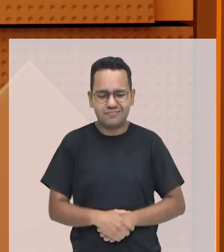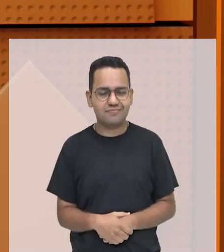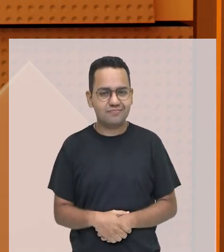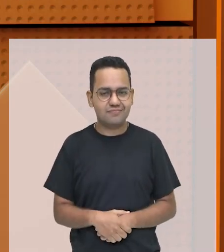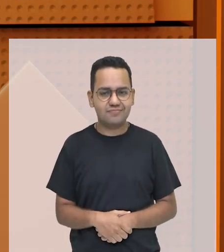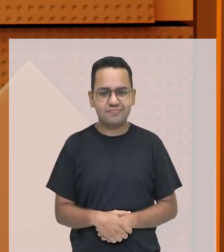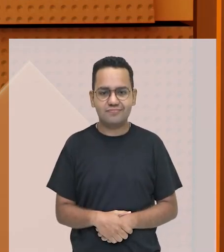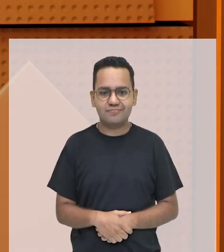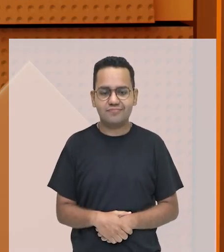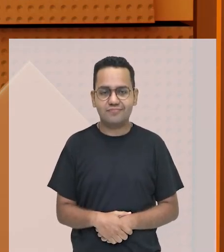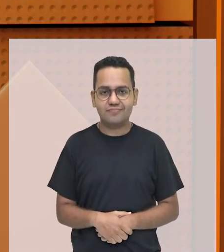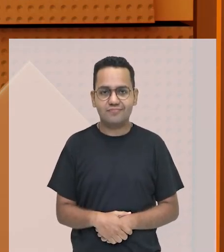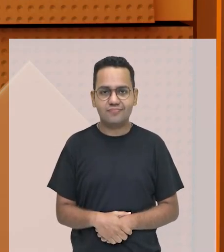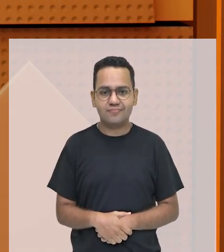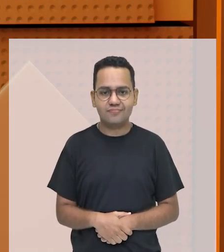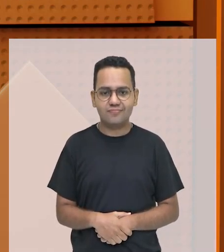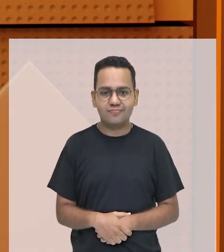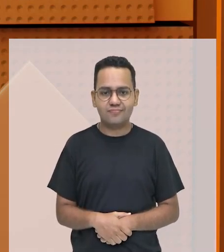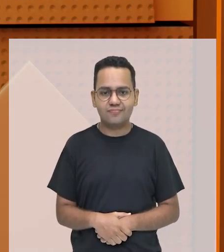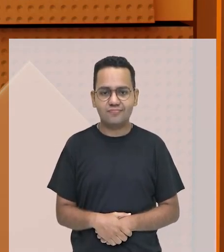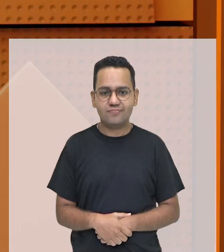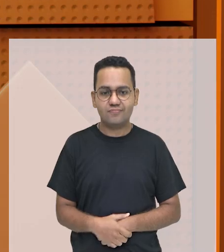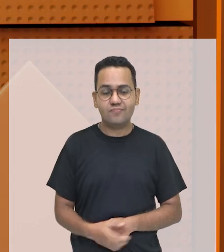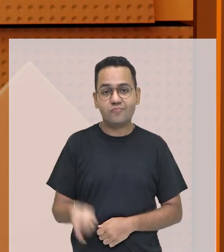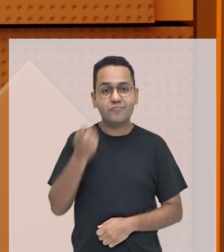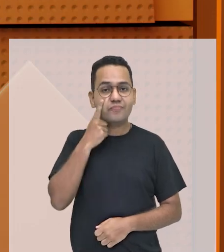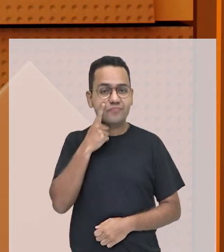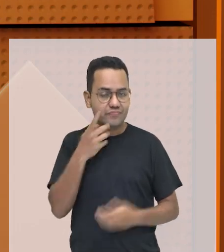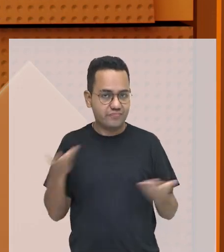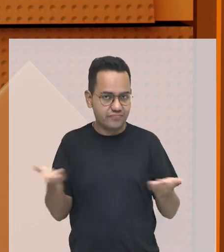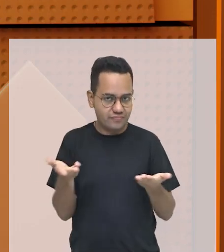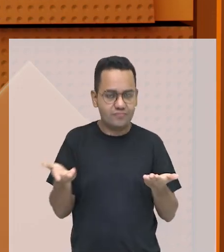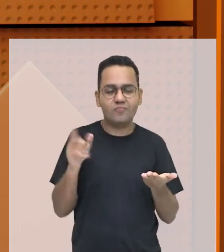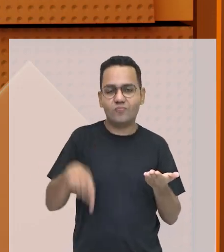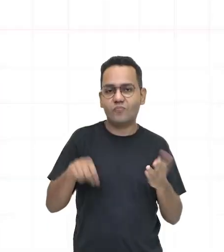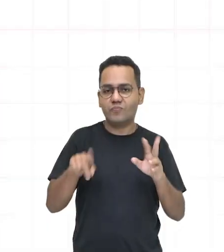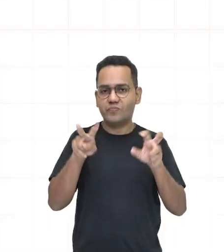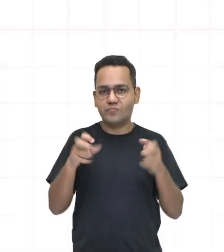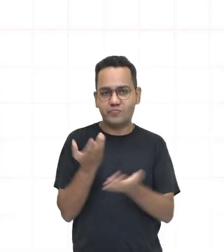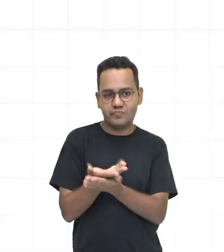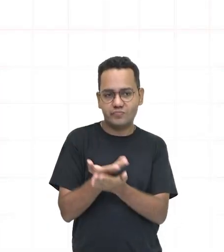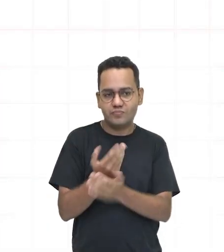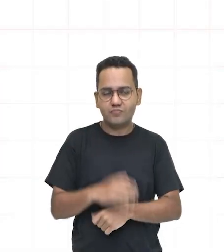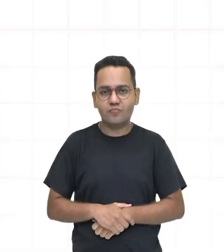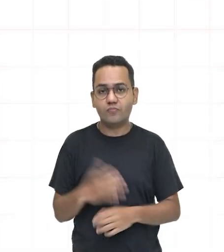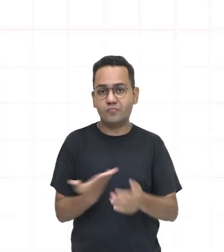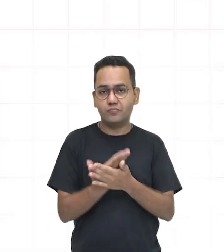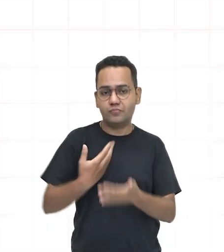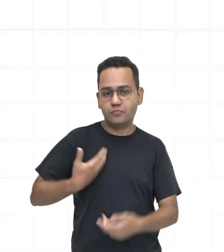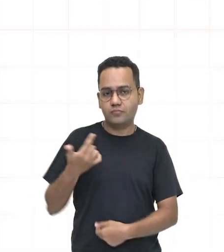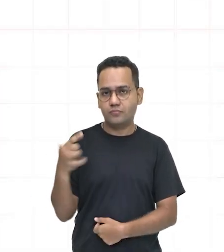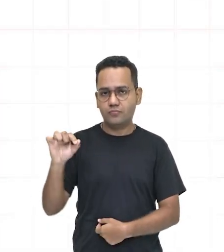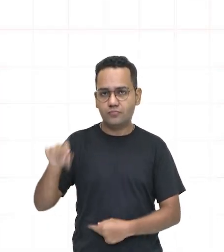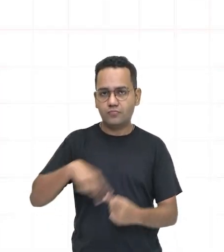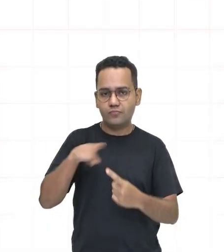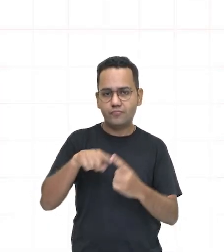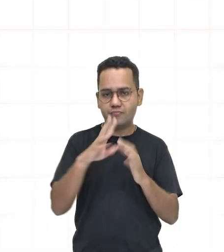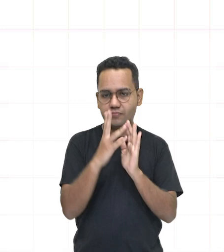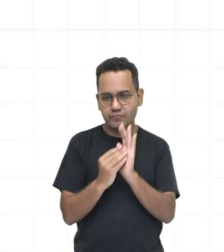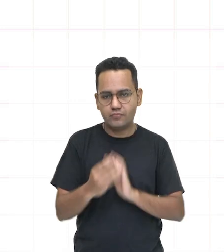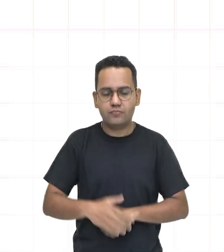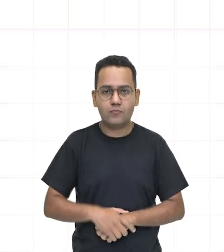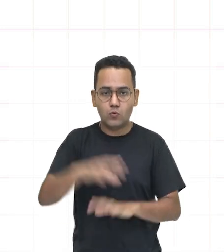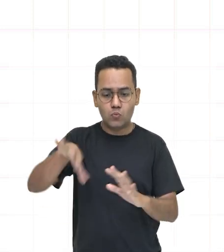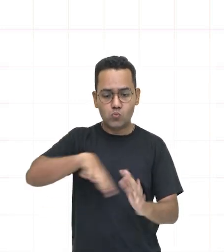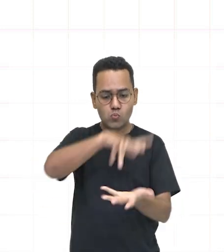do espaço e do cotidiano, né? Vamos dar uma olhada aí nos detalhes da aula que teremos. Aula de número 20,